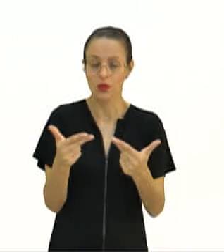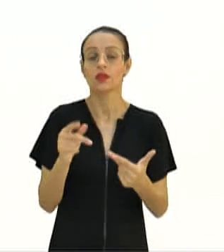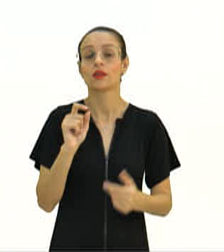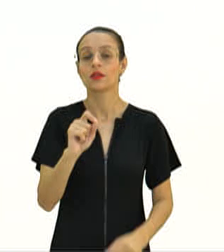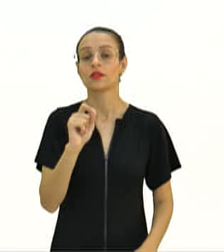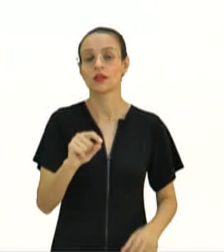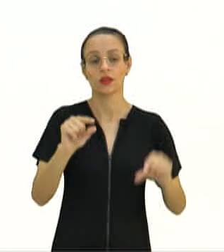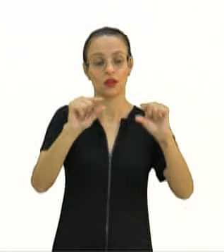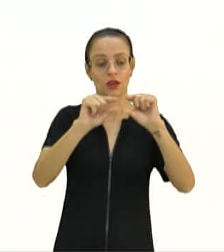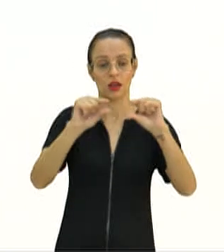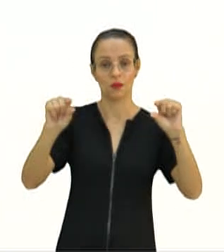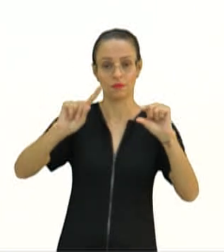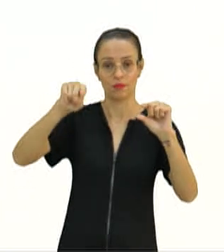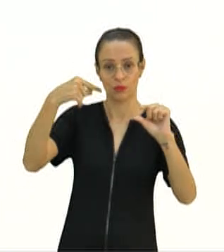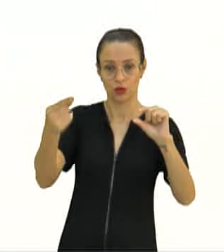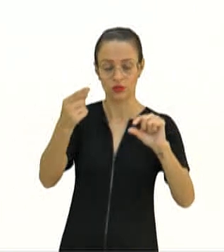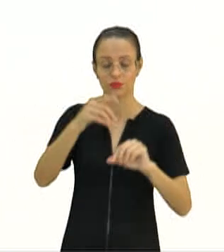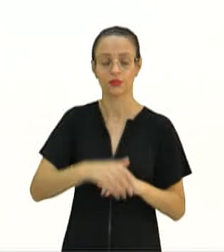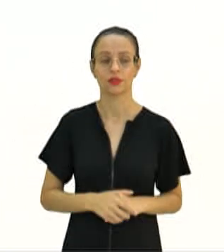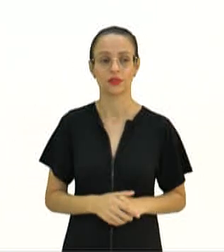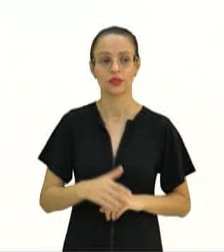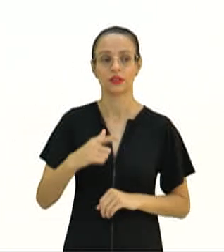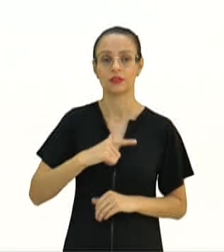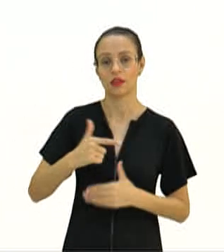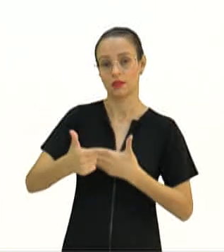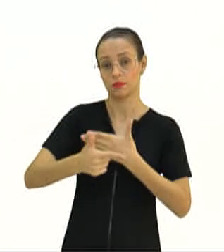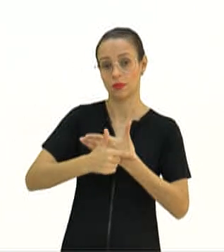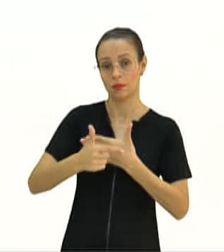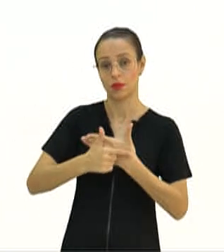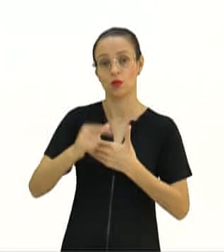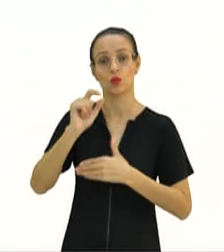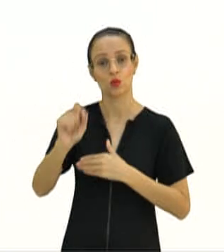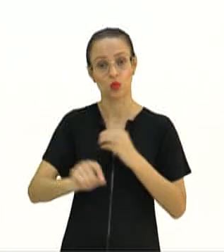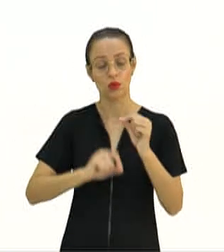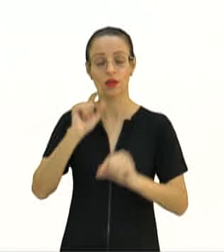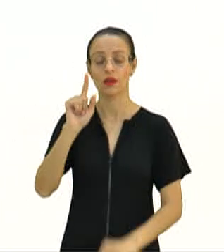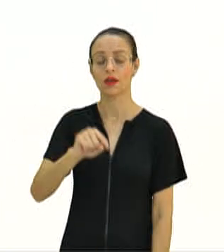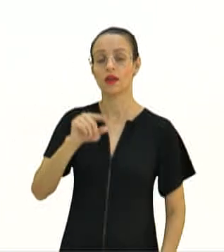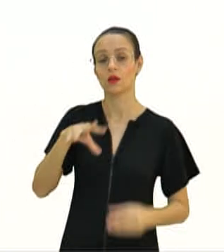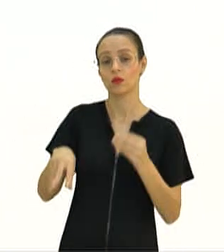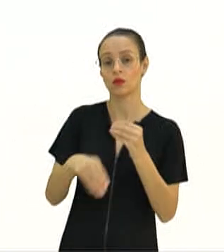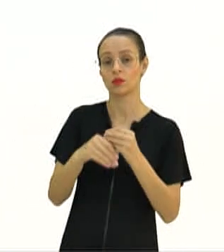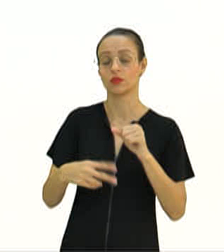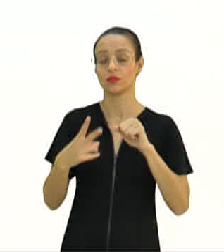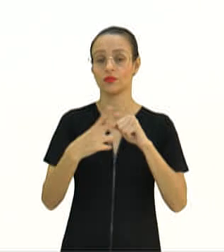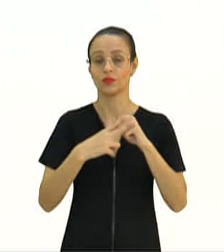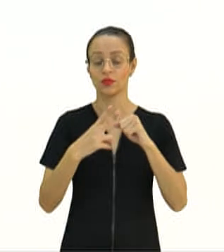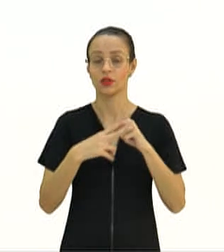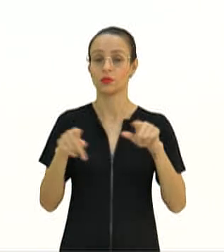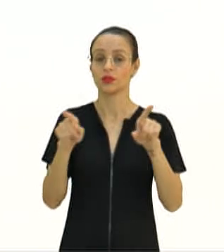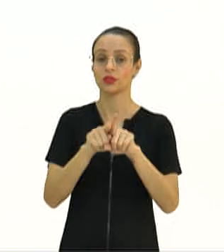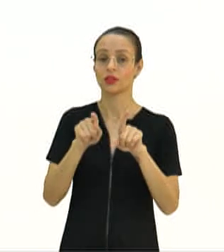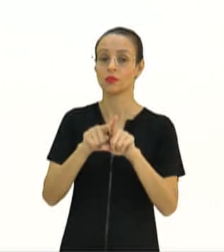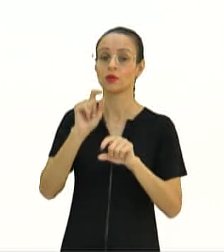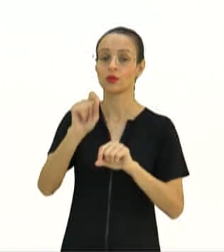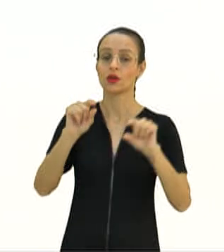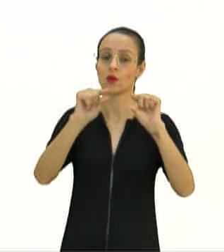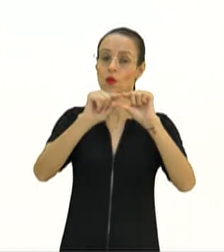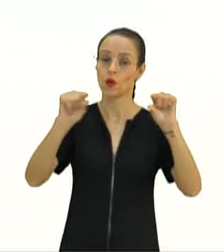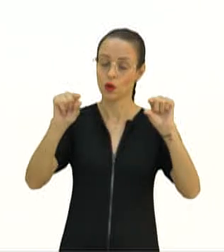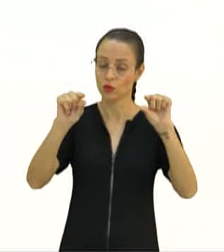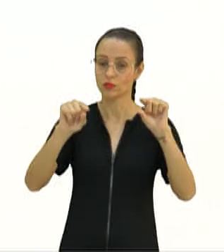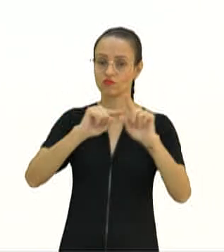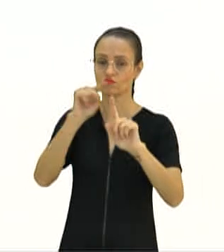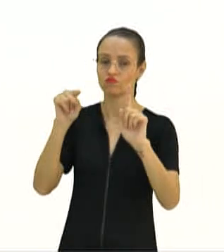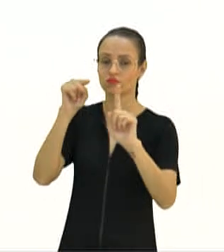a oração seguinte, que tem o papel de ser objeto direto, então é uma oração objetiva direta.